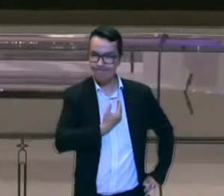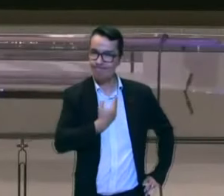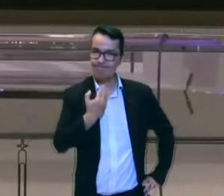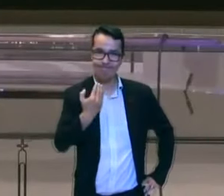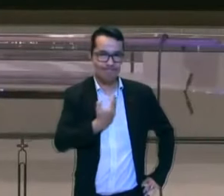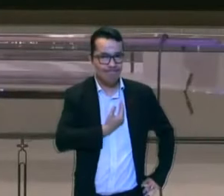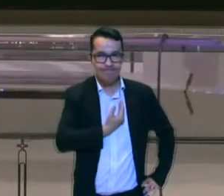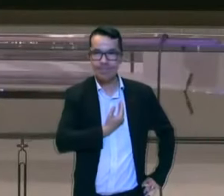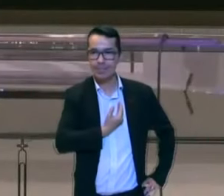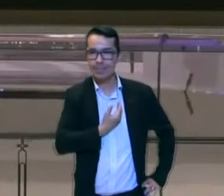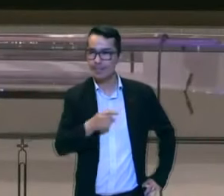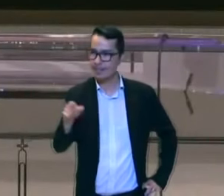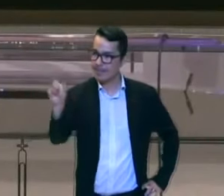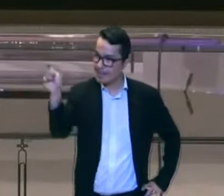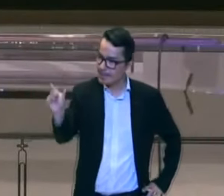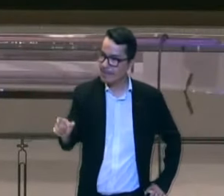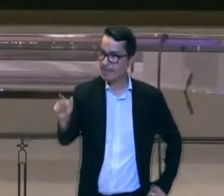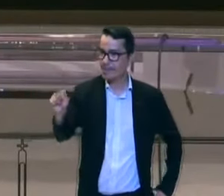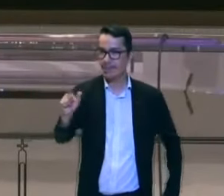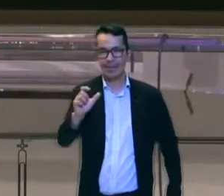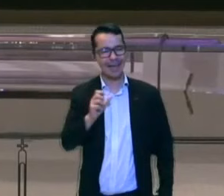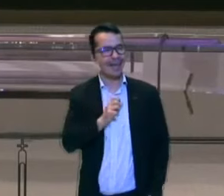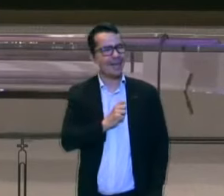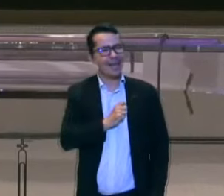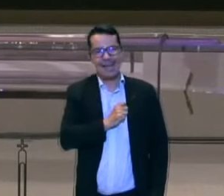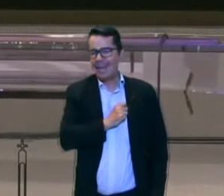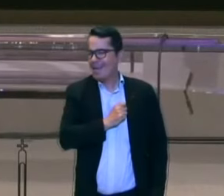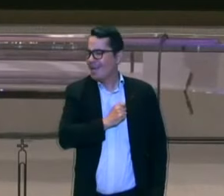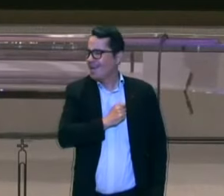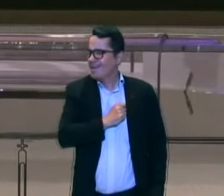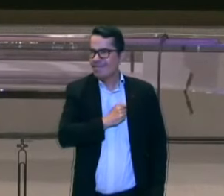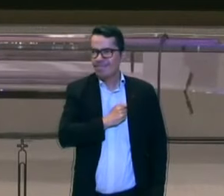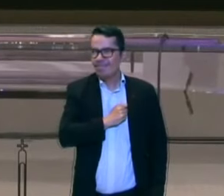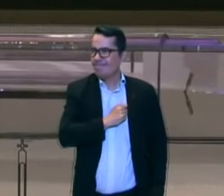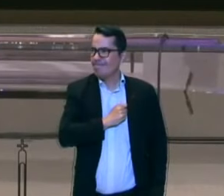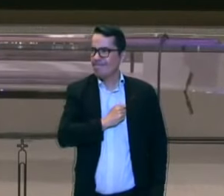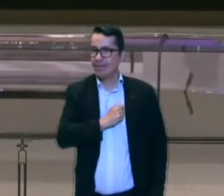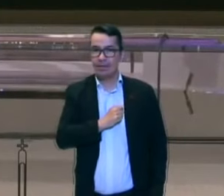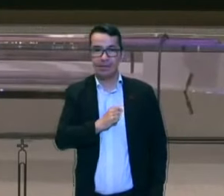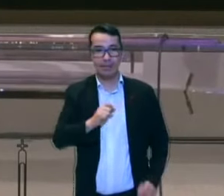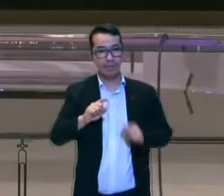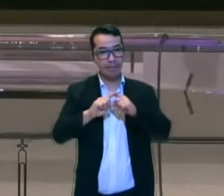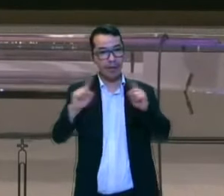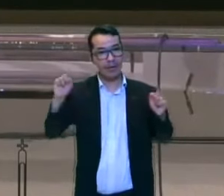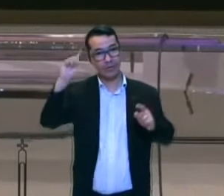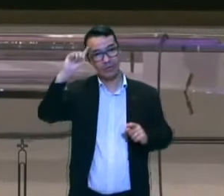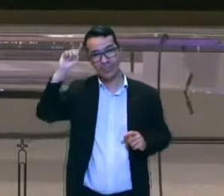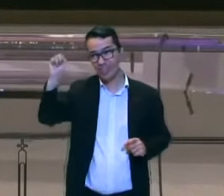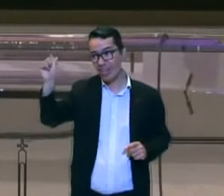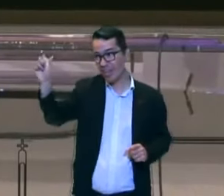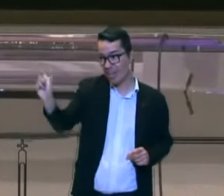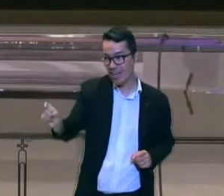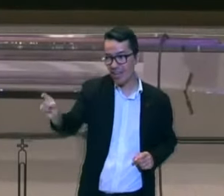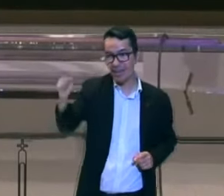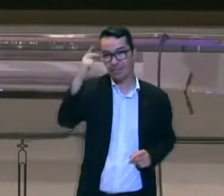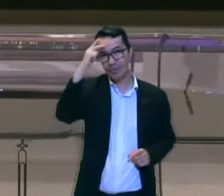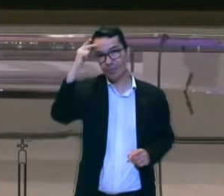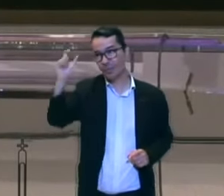do que o seu pai. Eu amava muito essa pessoa. E essa pessoa o machuca, o fere, o trai.